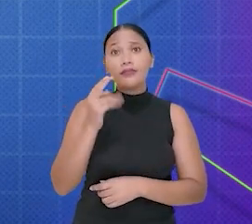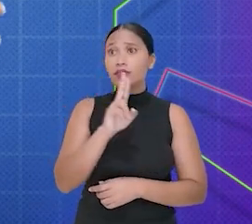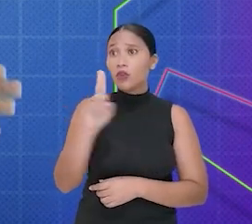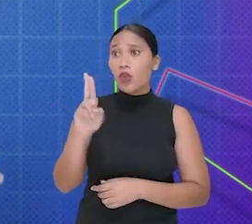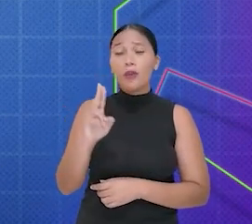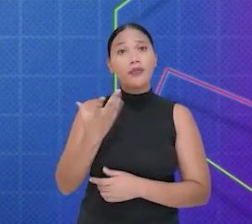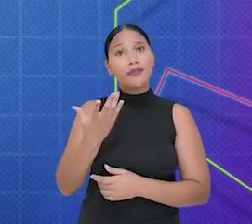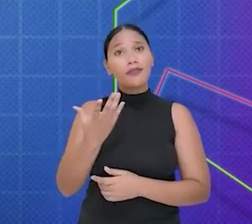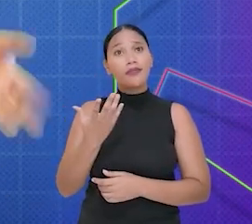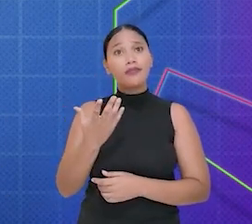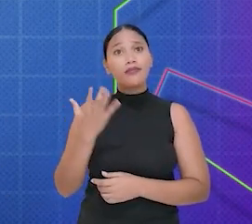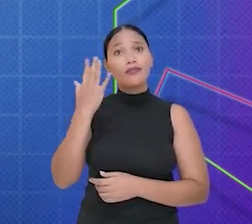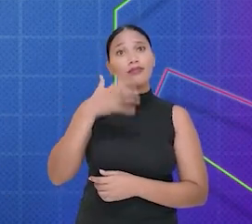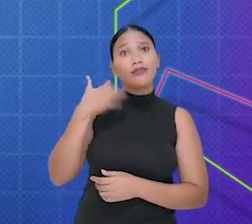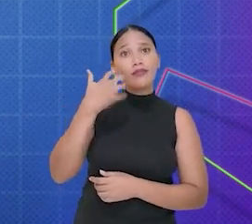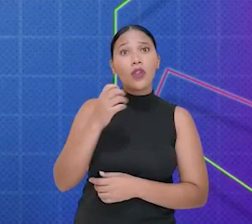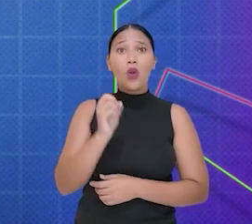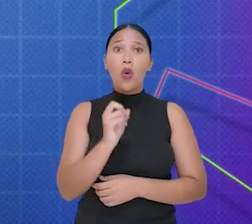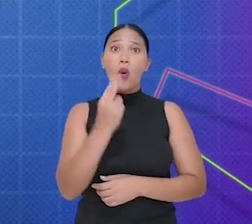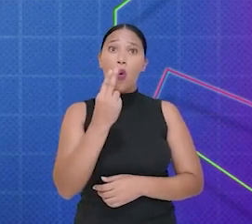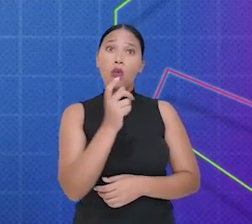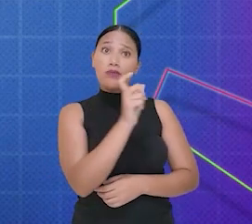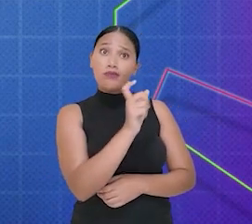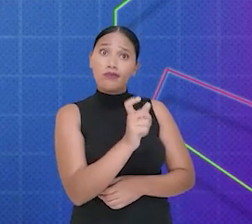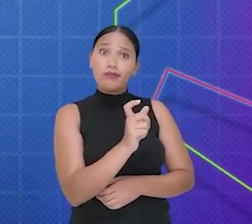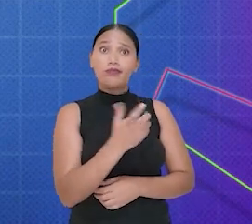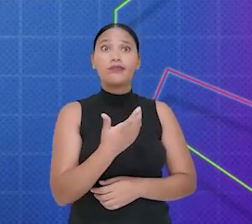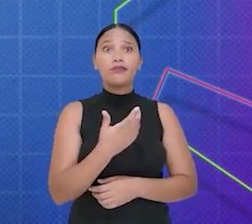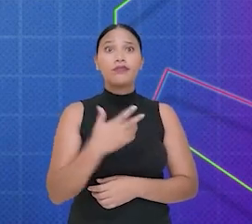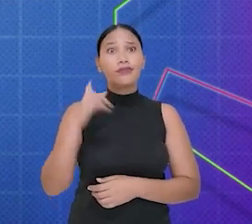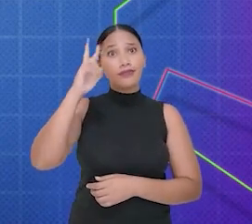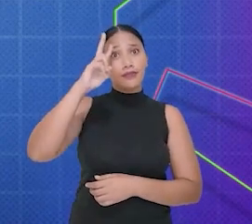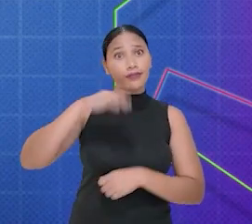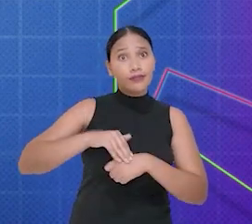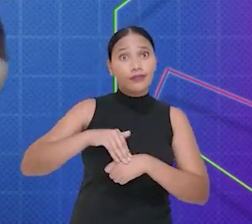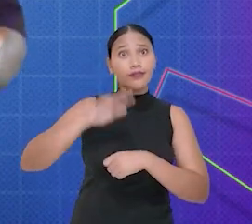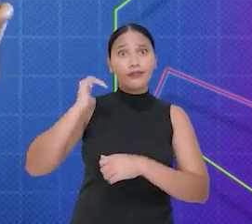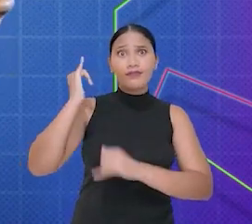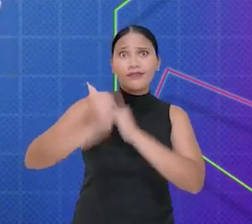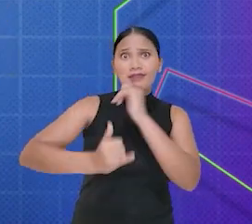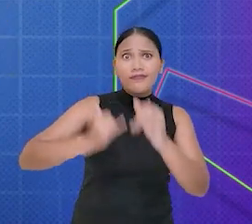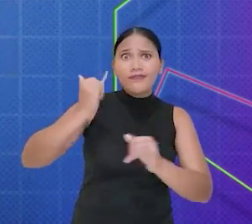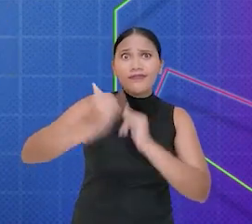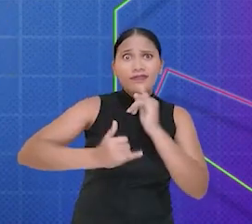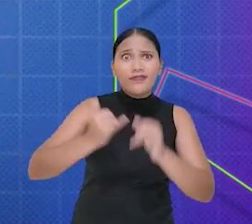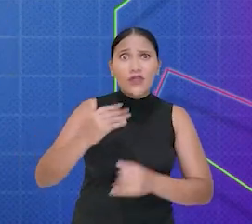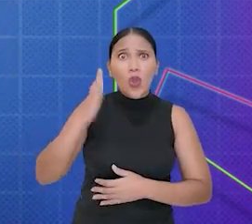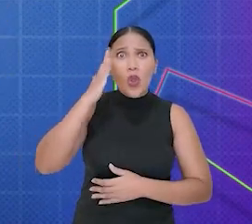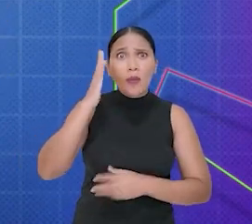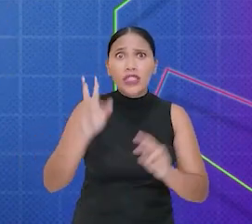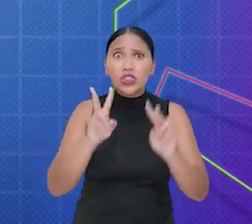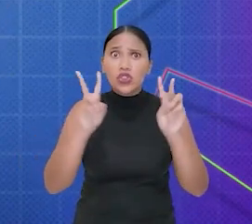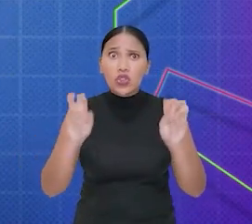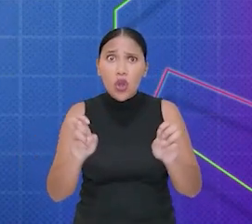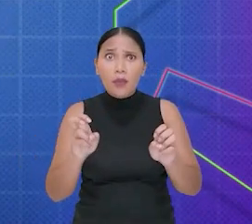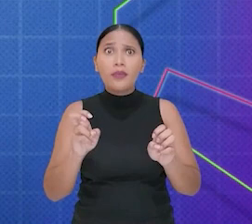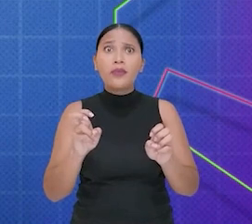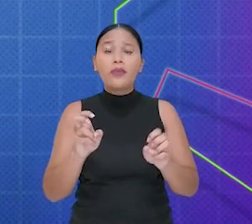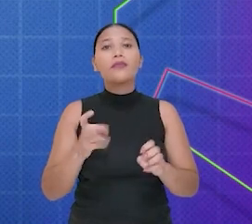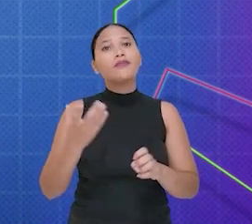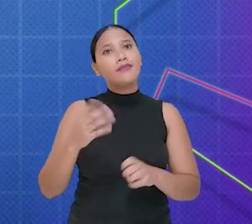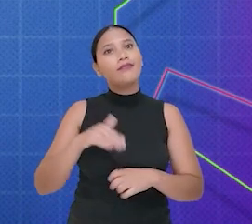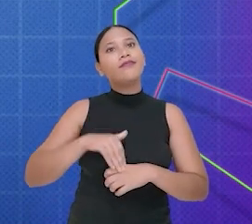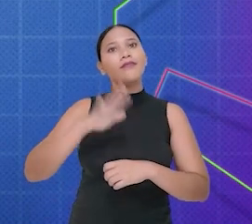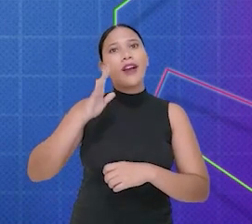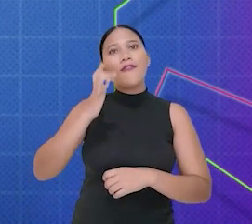tente usar o nome do artista ou o nome da música como palavra-chave. Lembre-se de que quanto mais informações precisas você souber sobre o